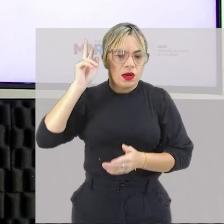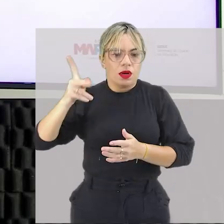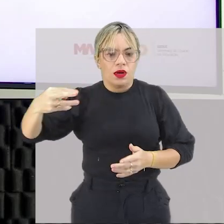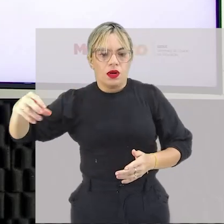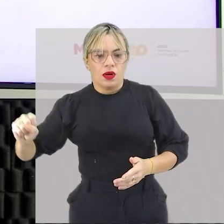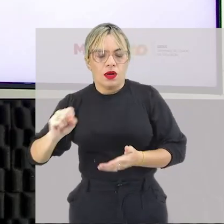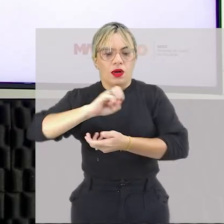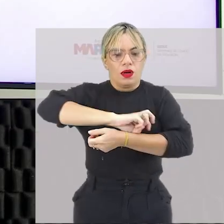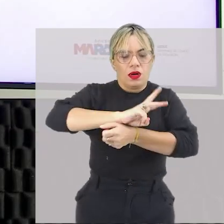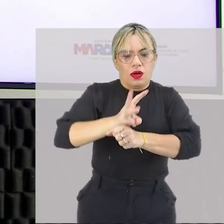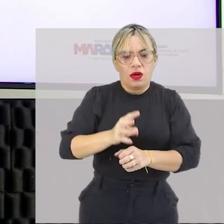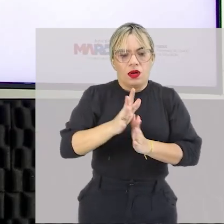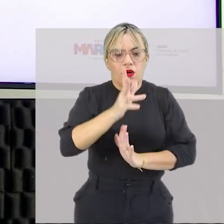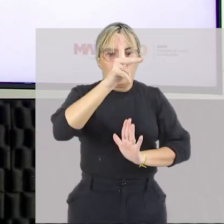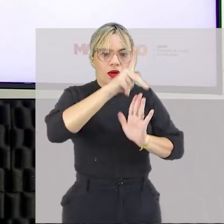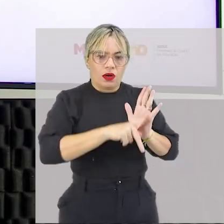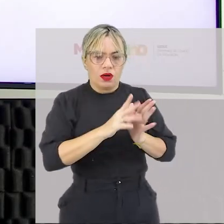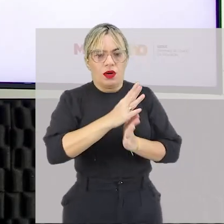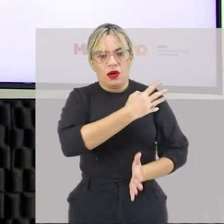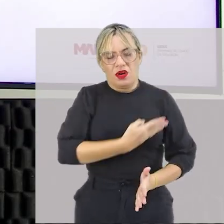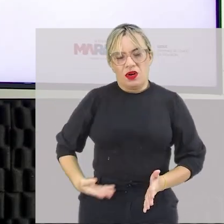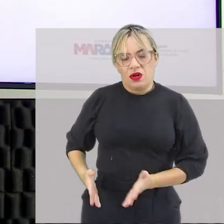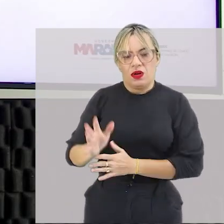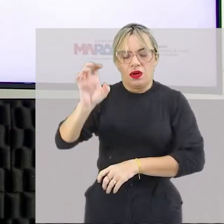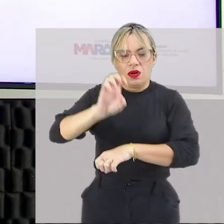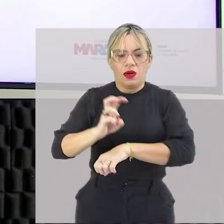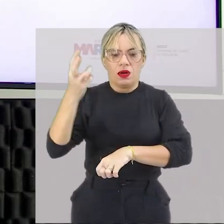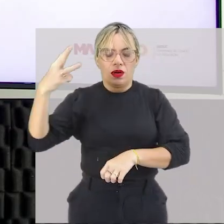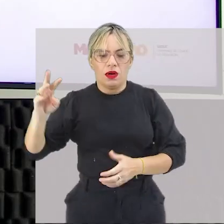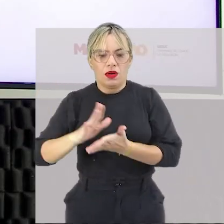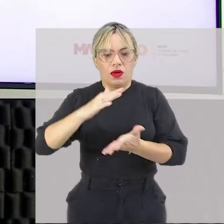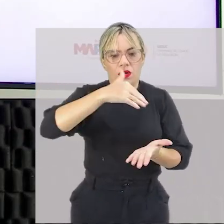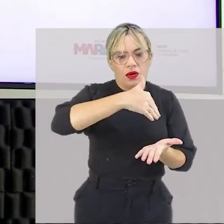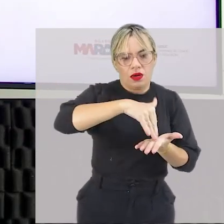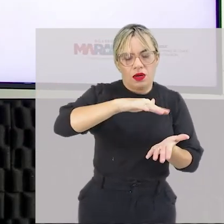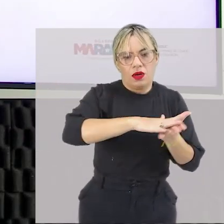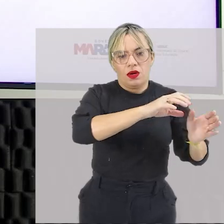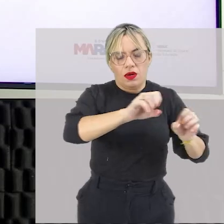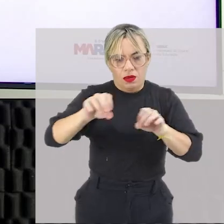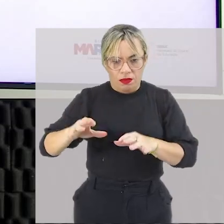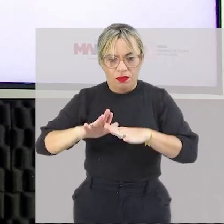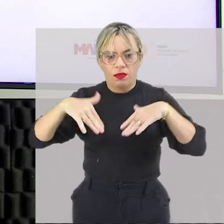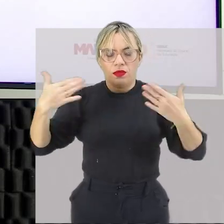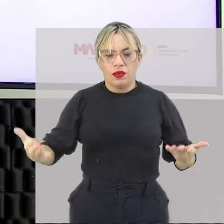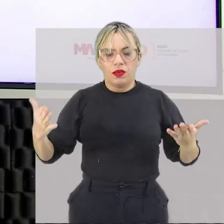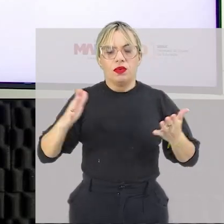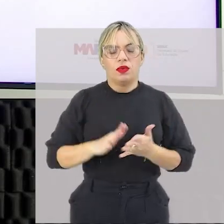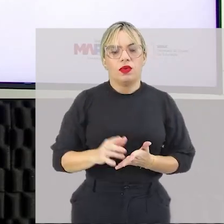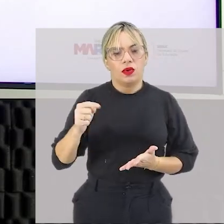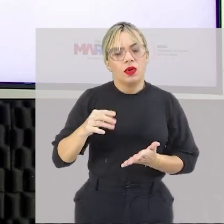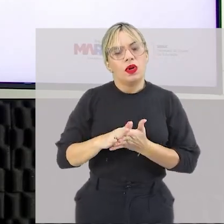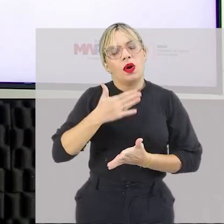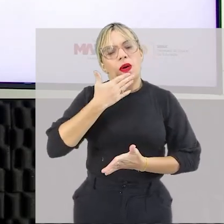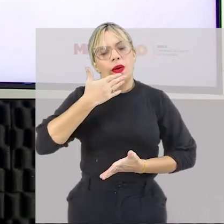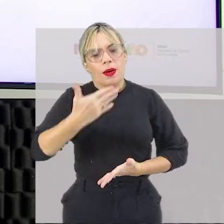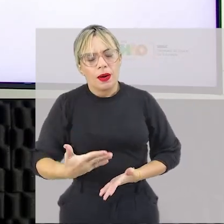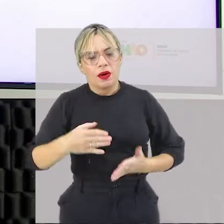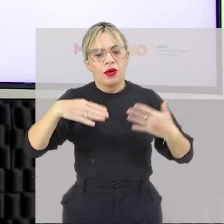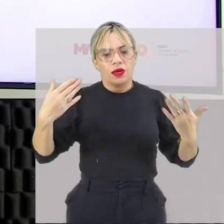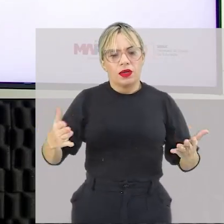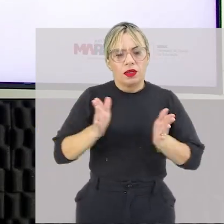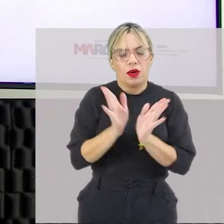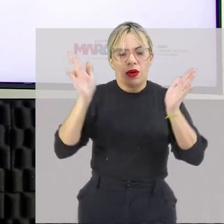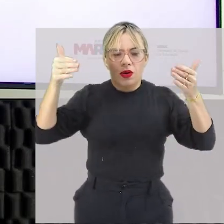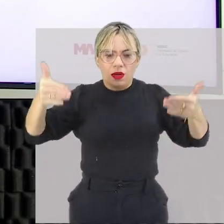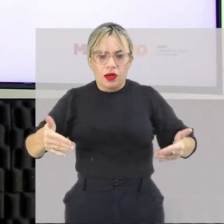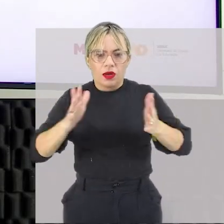PAS-UEMA. Esse é um projeto do Governo do Estado do Maranhão através da Secretaria de Educação. Então, eu peço que vocês fiquem